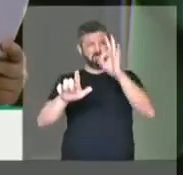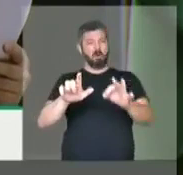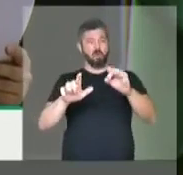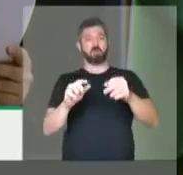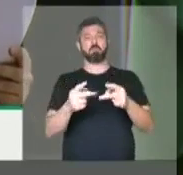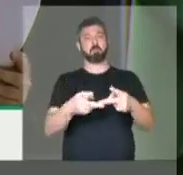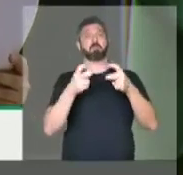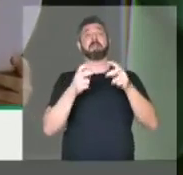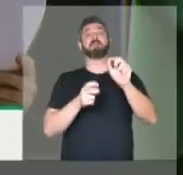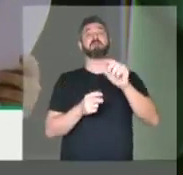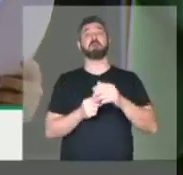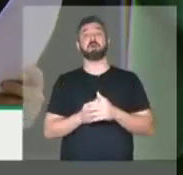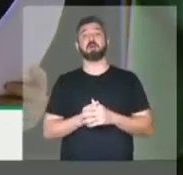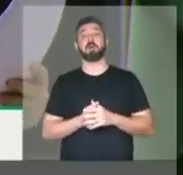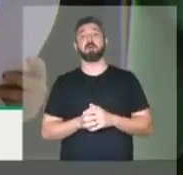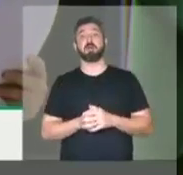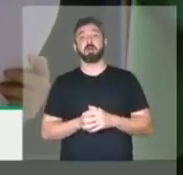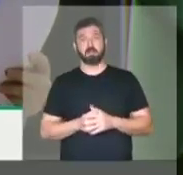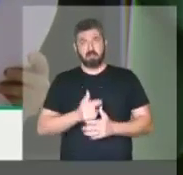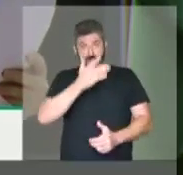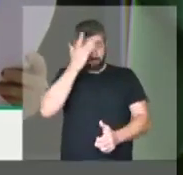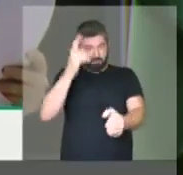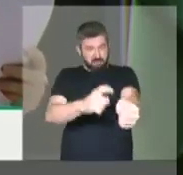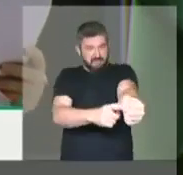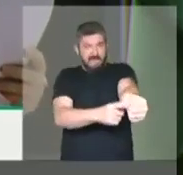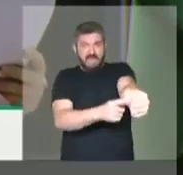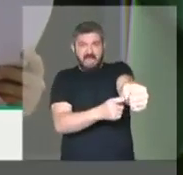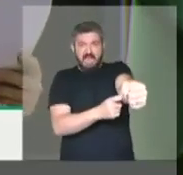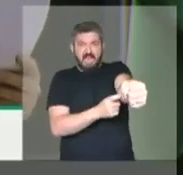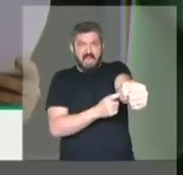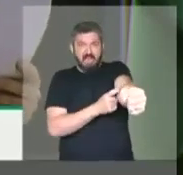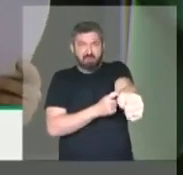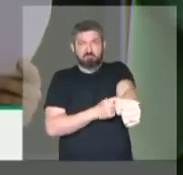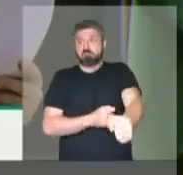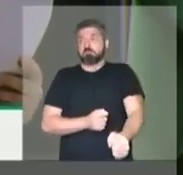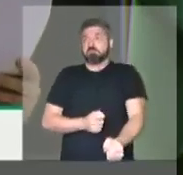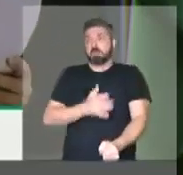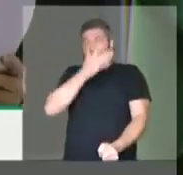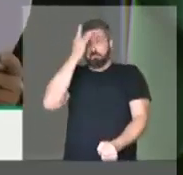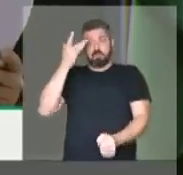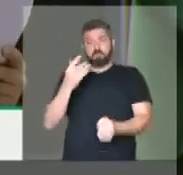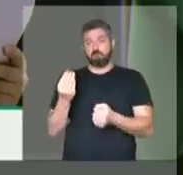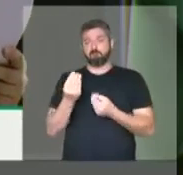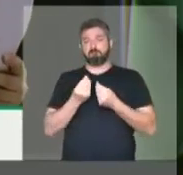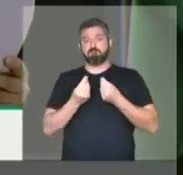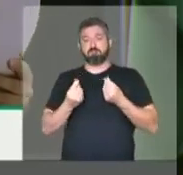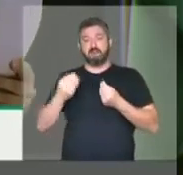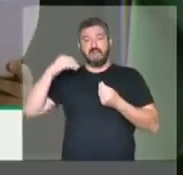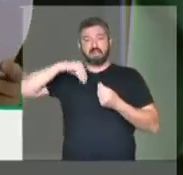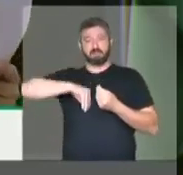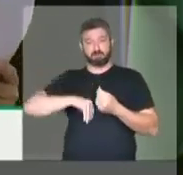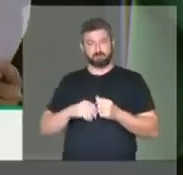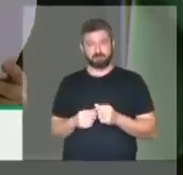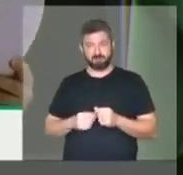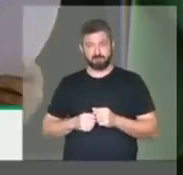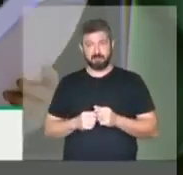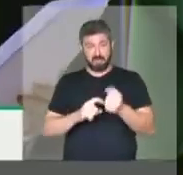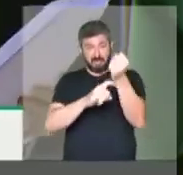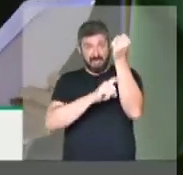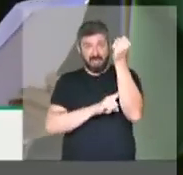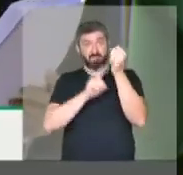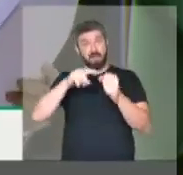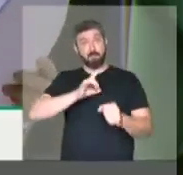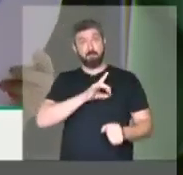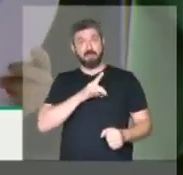ao perceber que o ser raivoso é sempre um indivíduo machucado e frágil. A raiva é um medo,